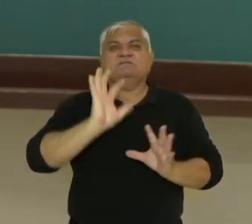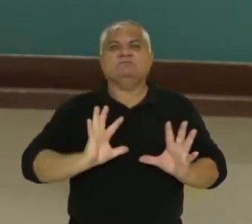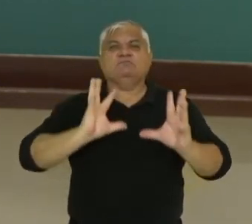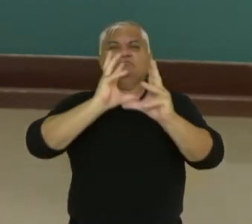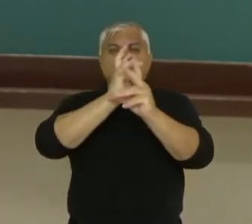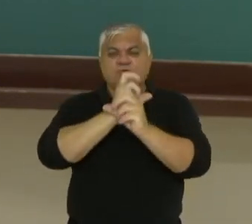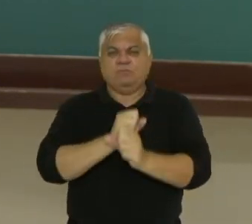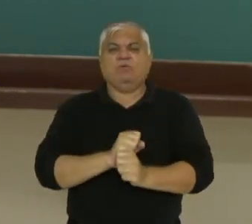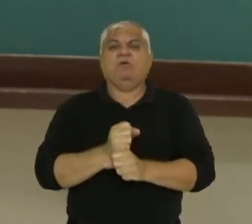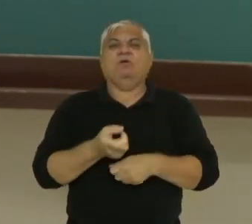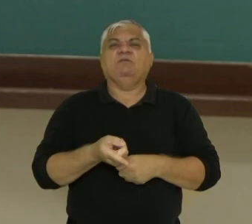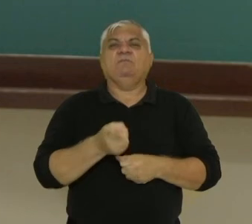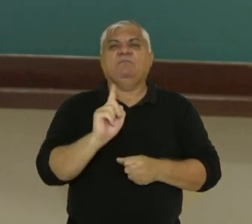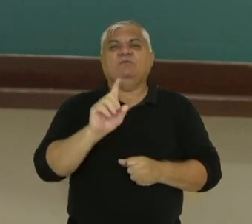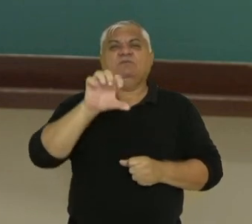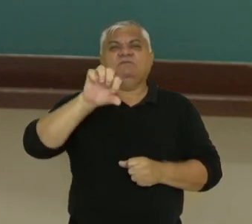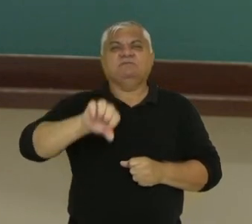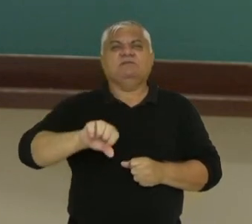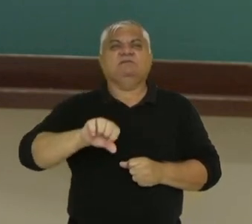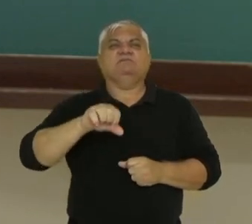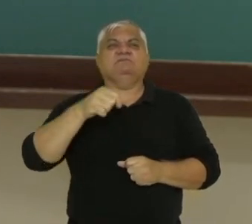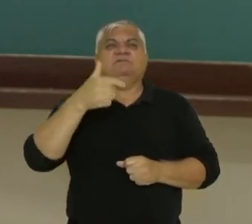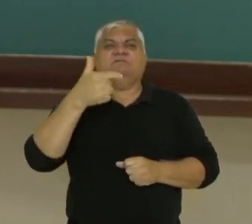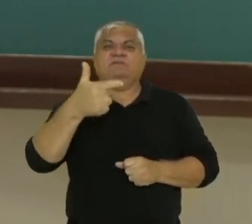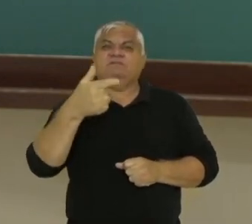225,67, ficamos com um total de